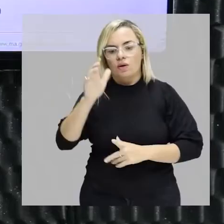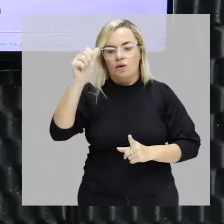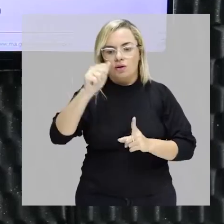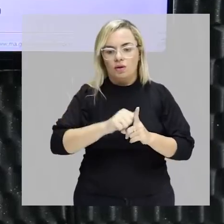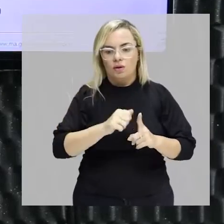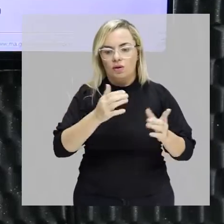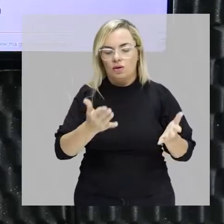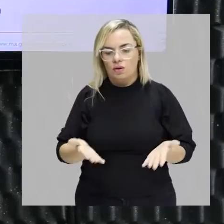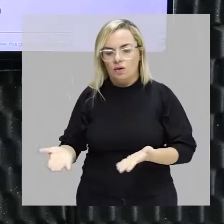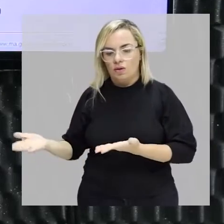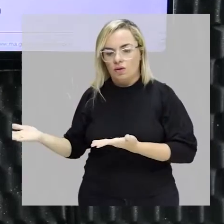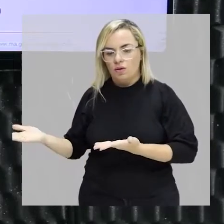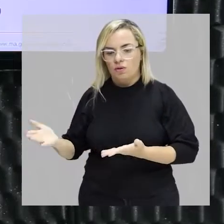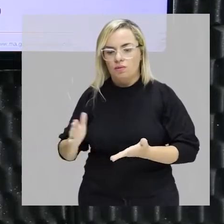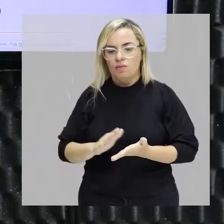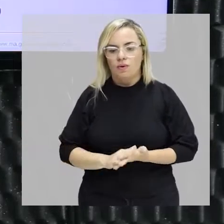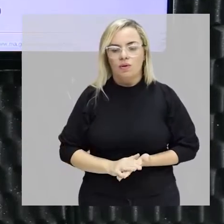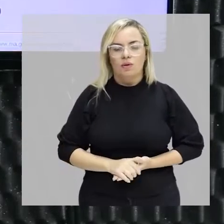112x menos